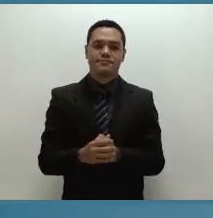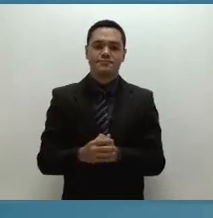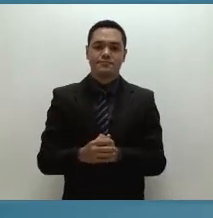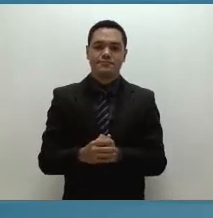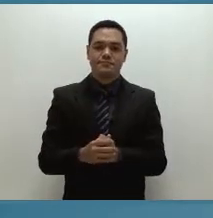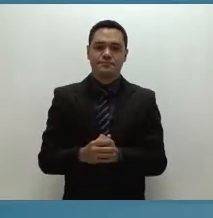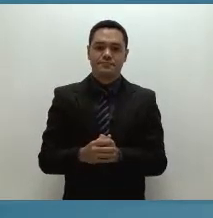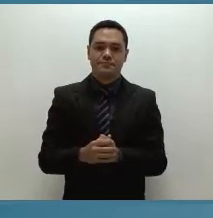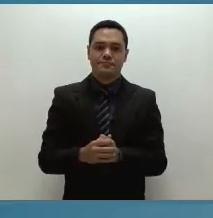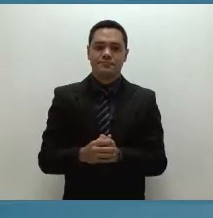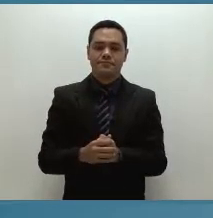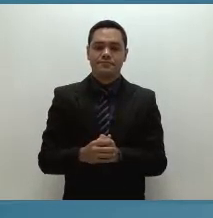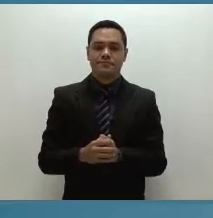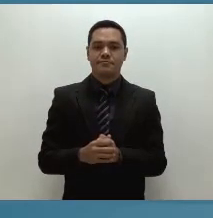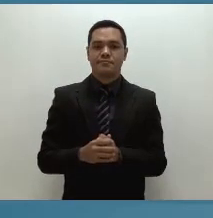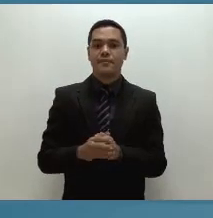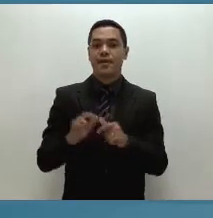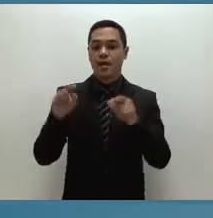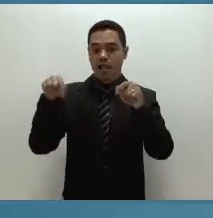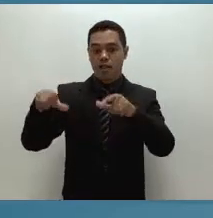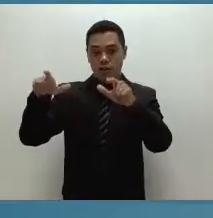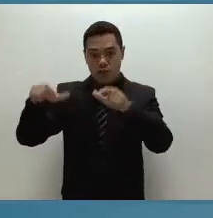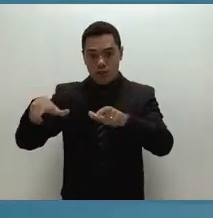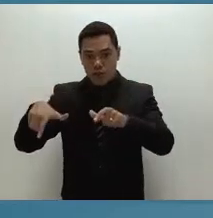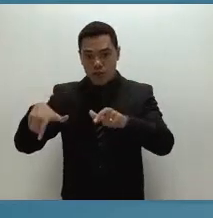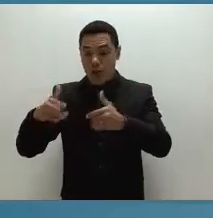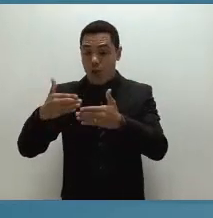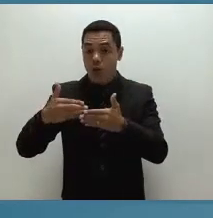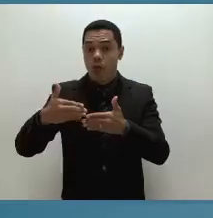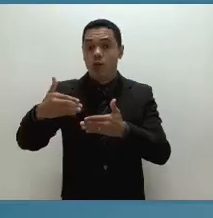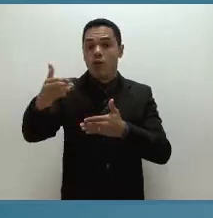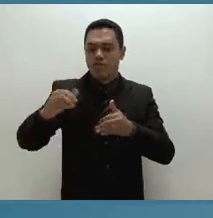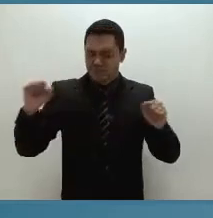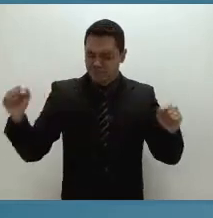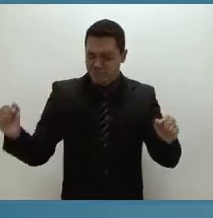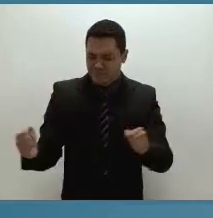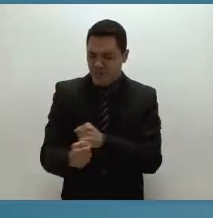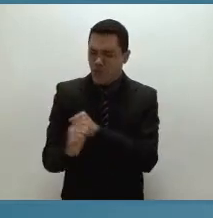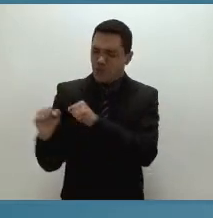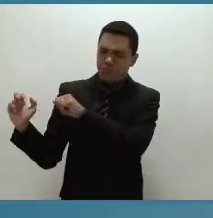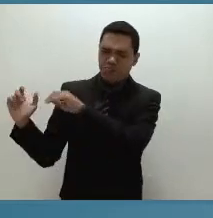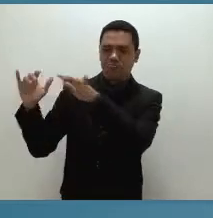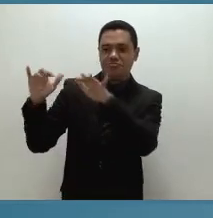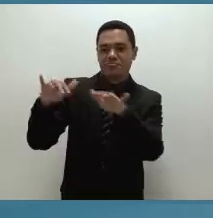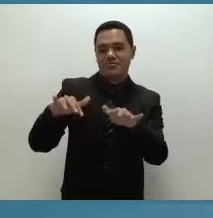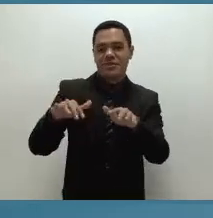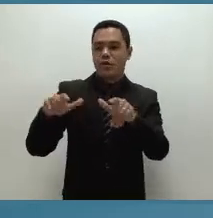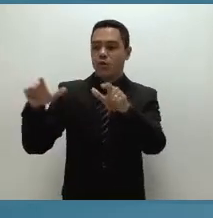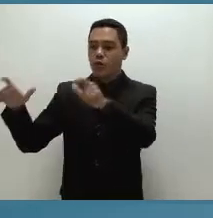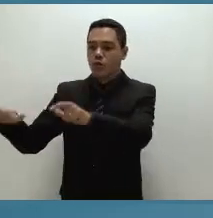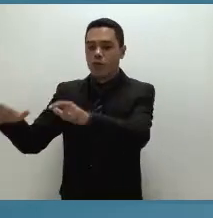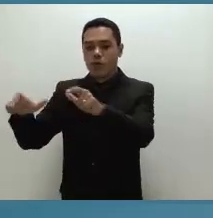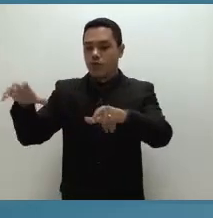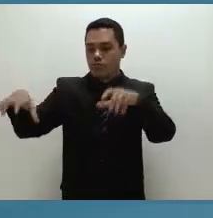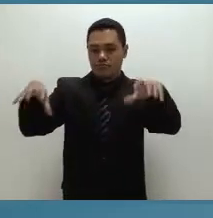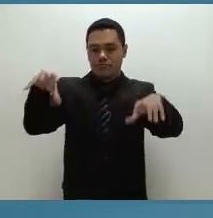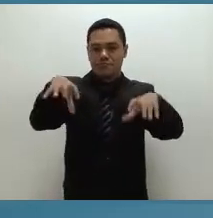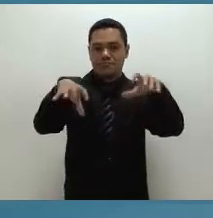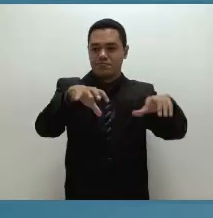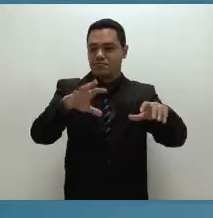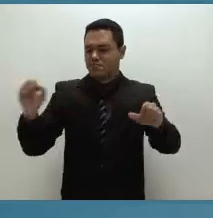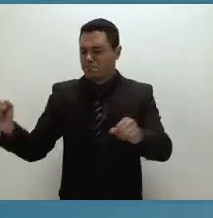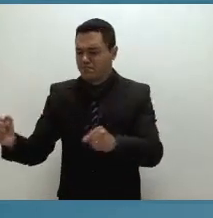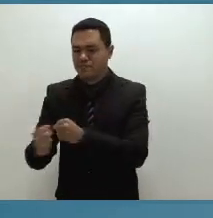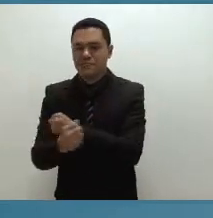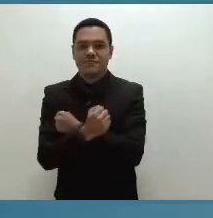de acolhida aos romeiros no Círio 2022. Os postos de acolhimento dos romeiros,